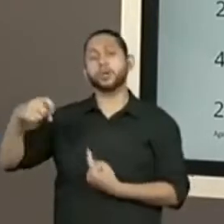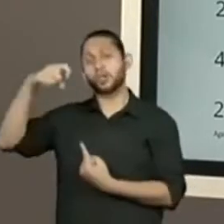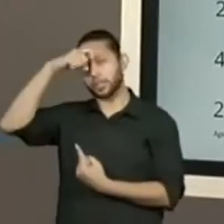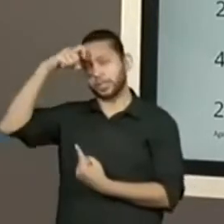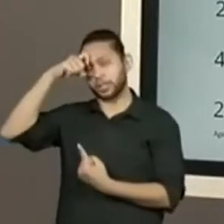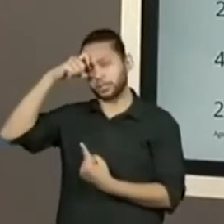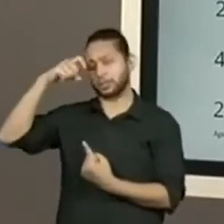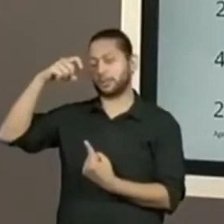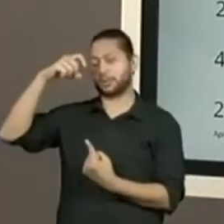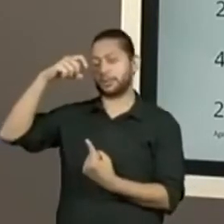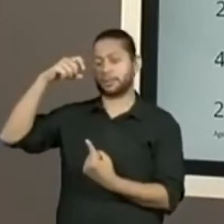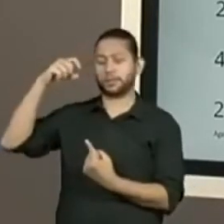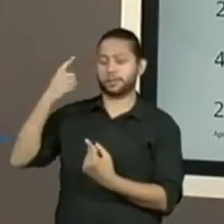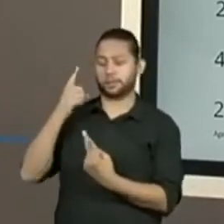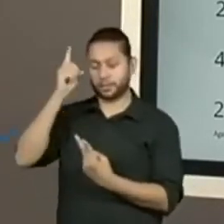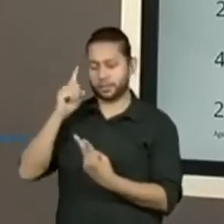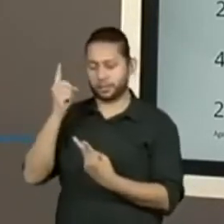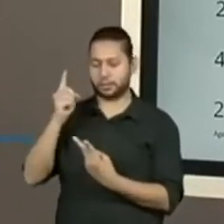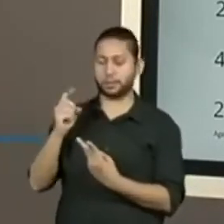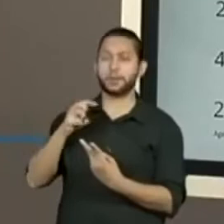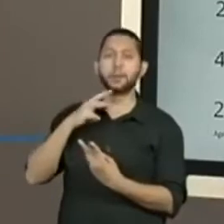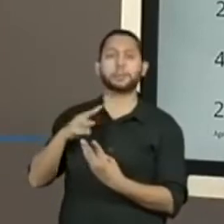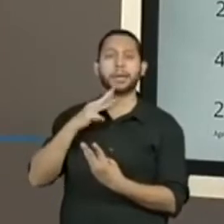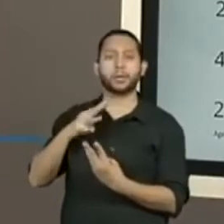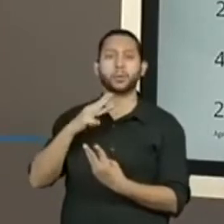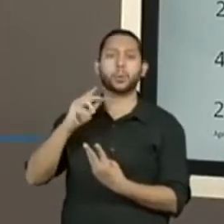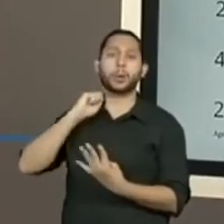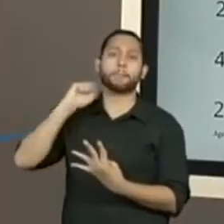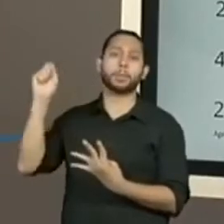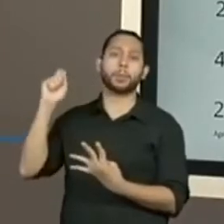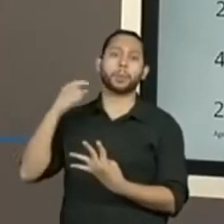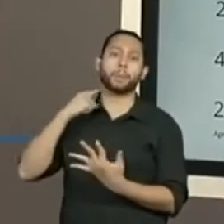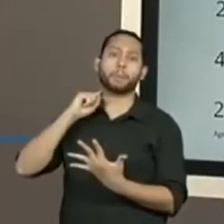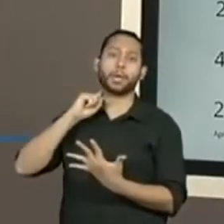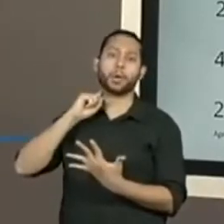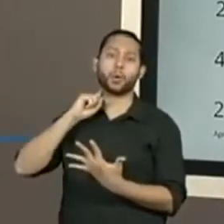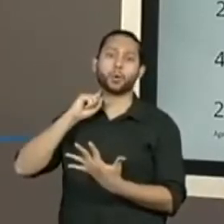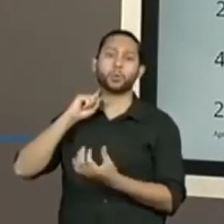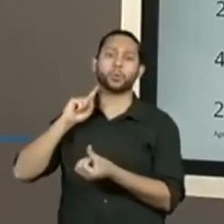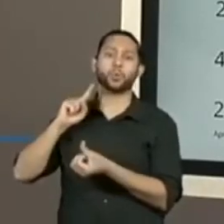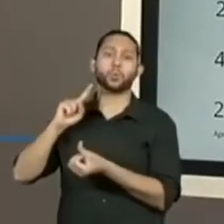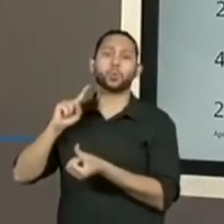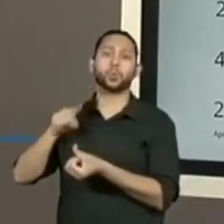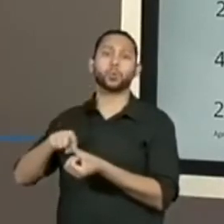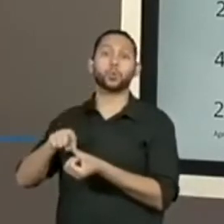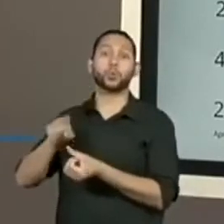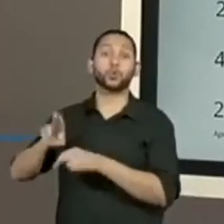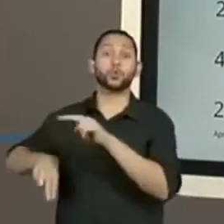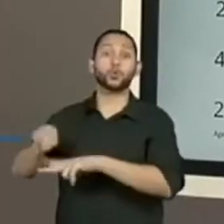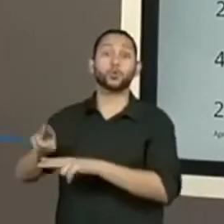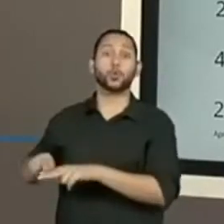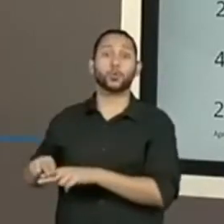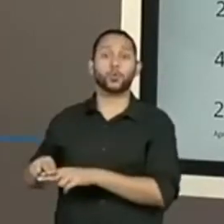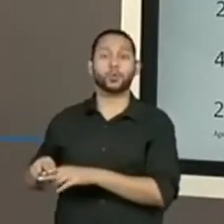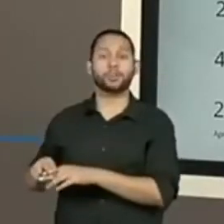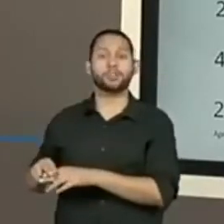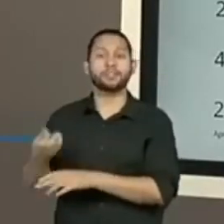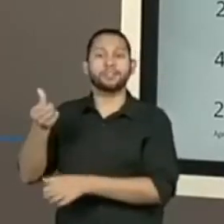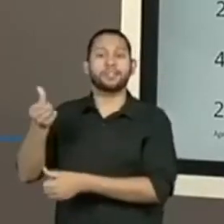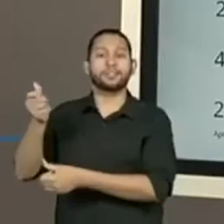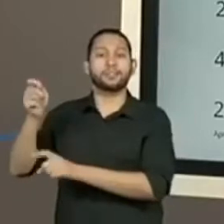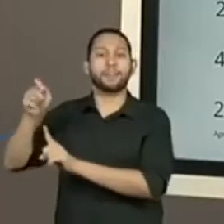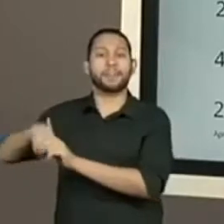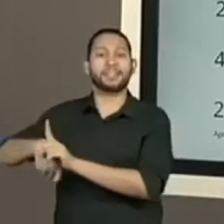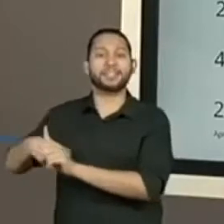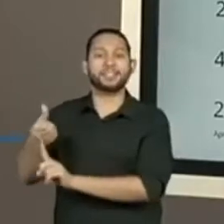matemática não são só números, né? Não são só cálculos, mas também uma boa interpretação de uma situação problema,